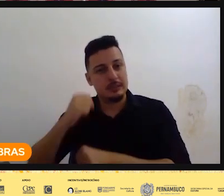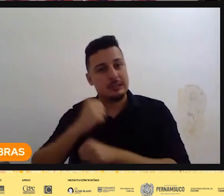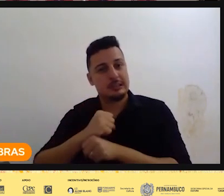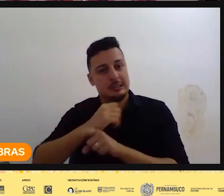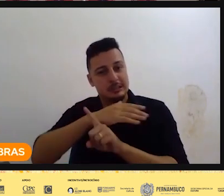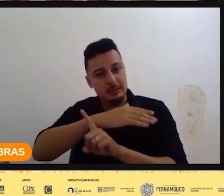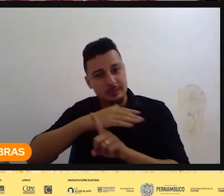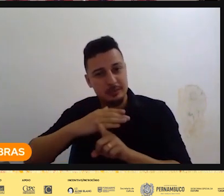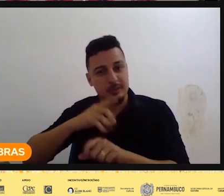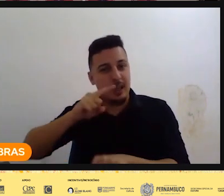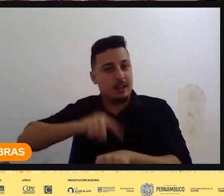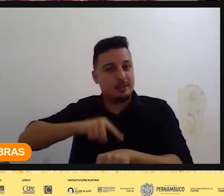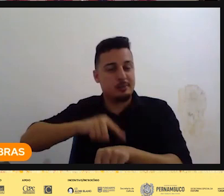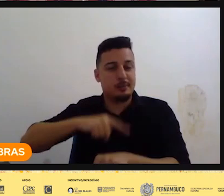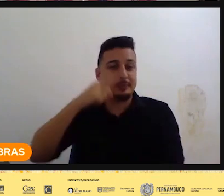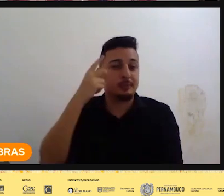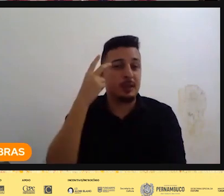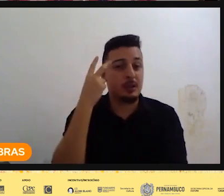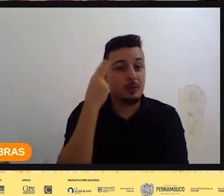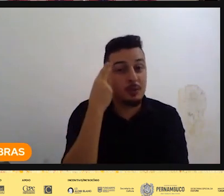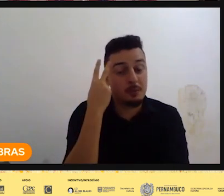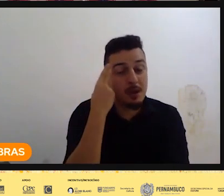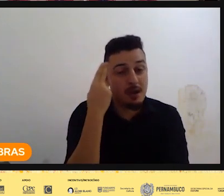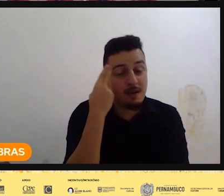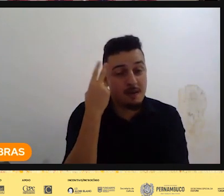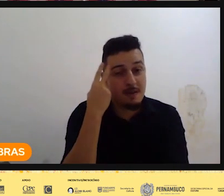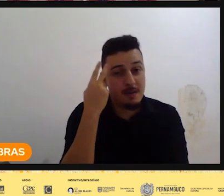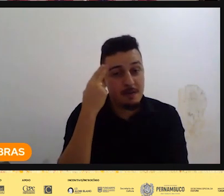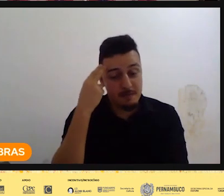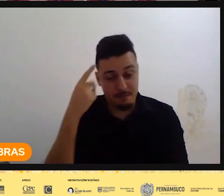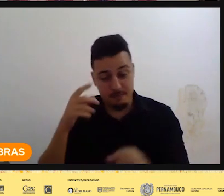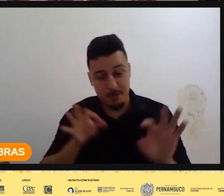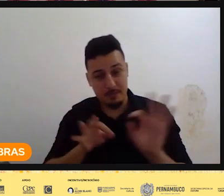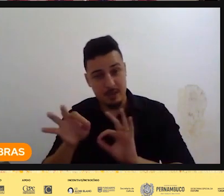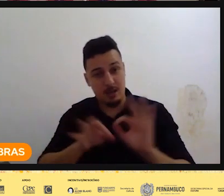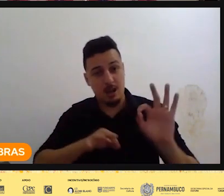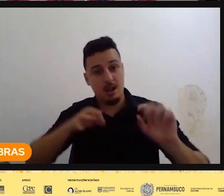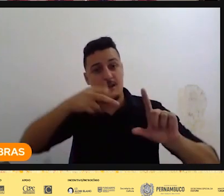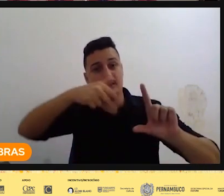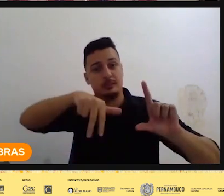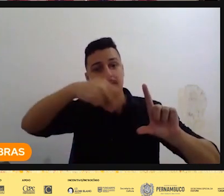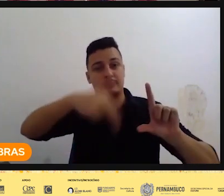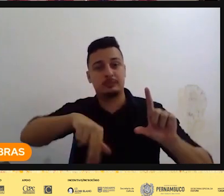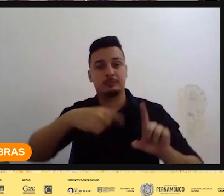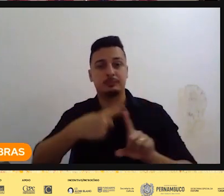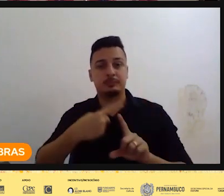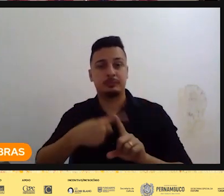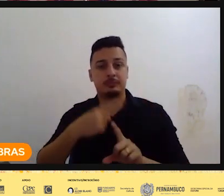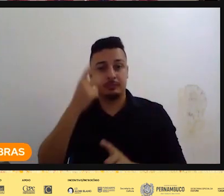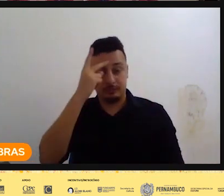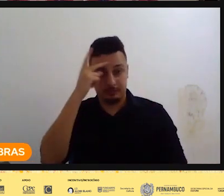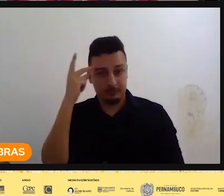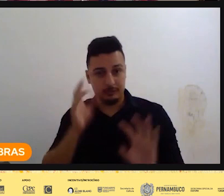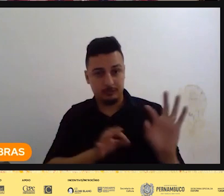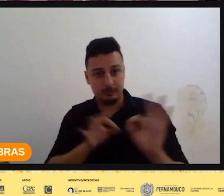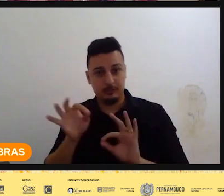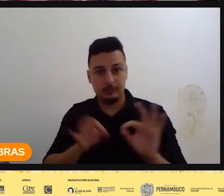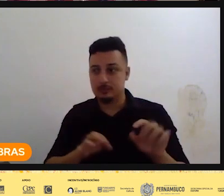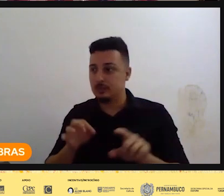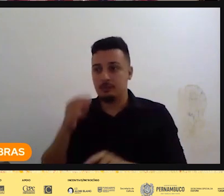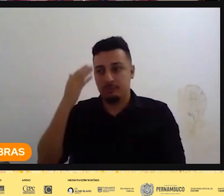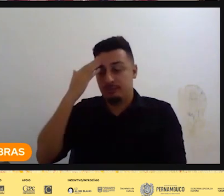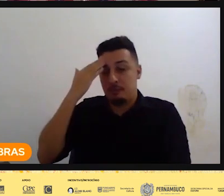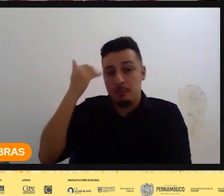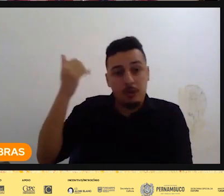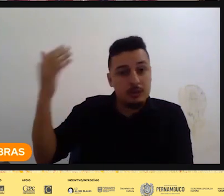tempo normal de produção num filme de animação, né? Assim, a gente faz nesse tempo, a Disney faz nesse tempo, a Sony faz